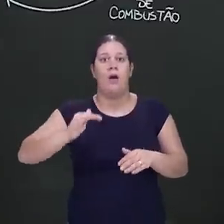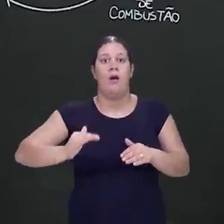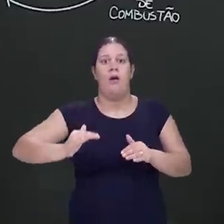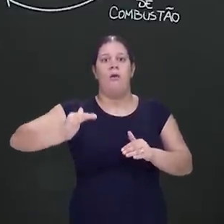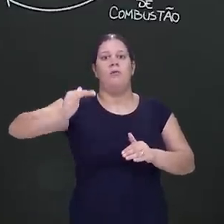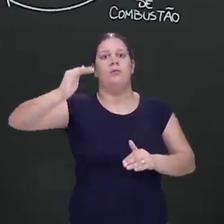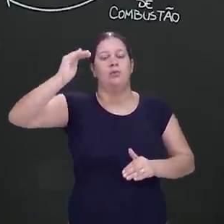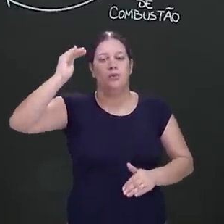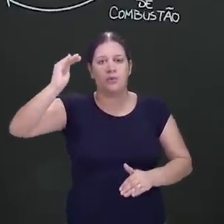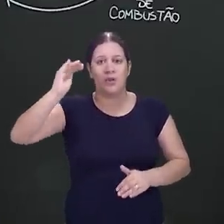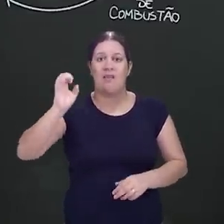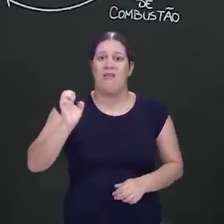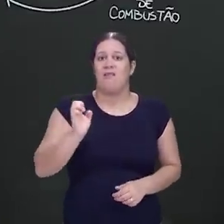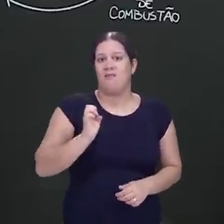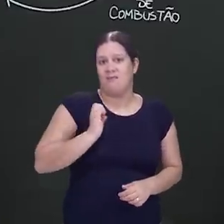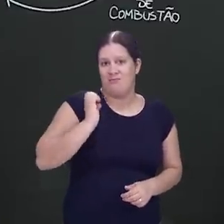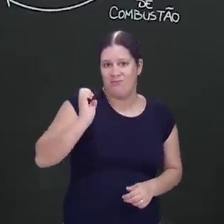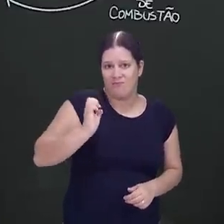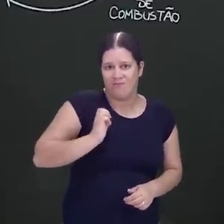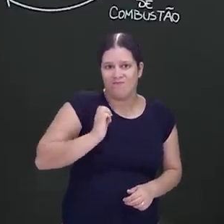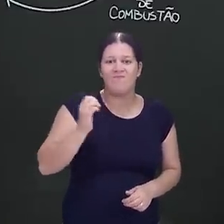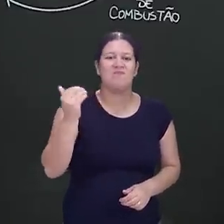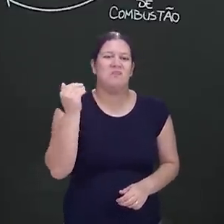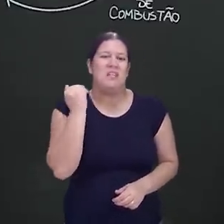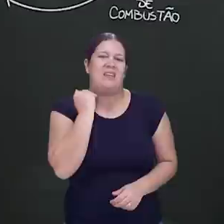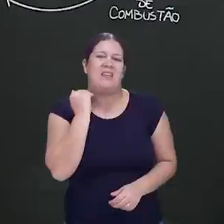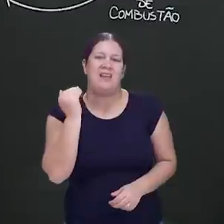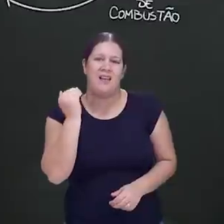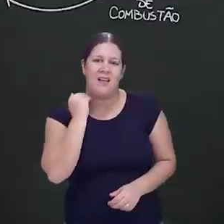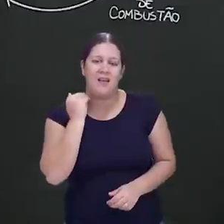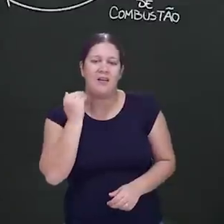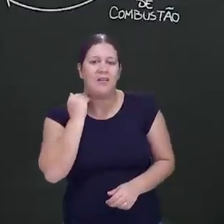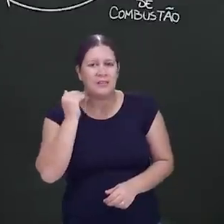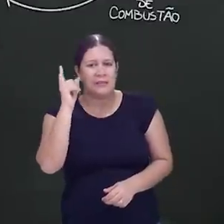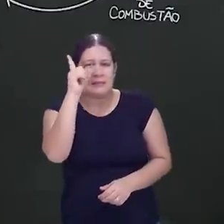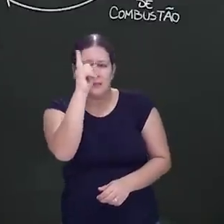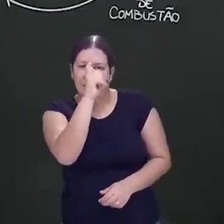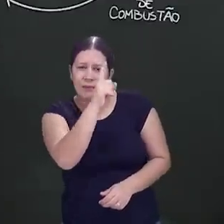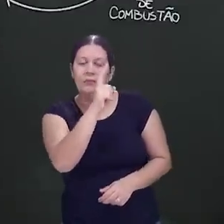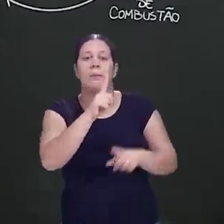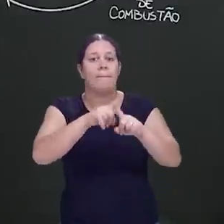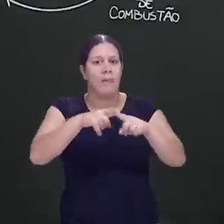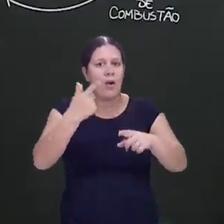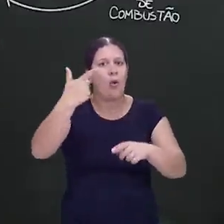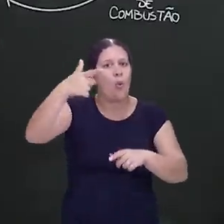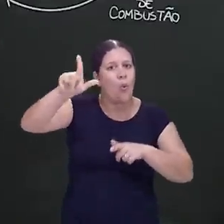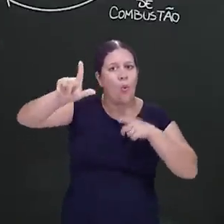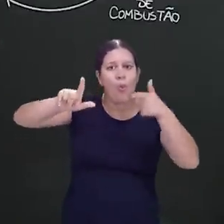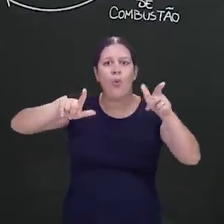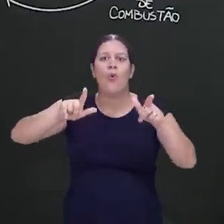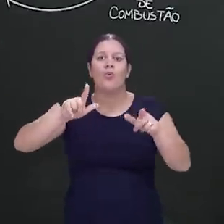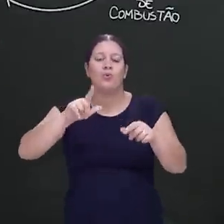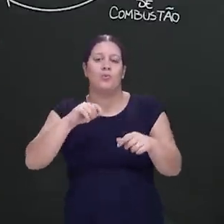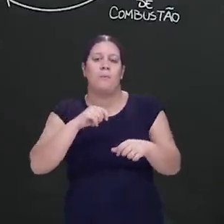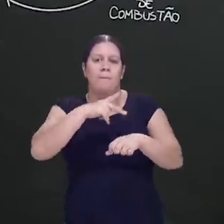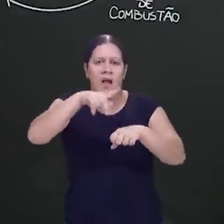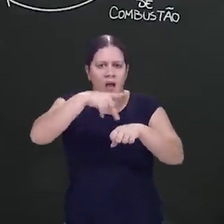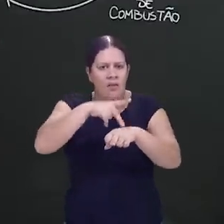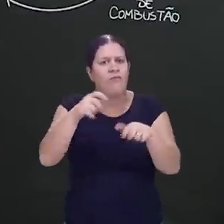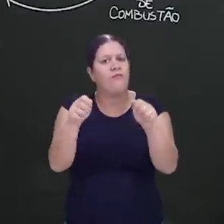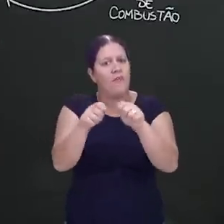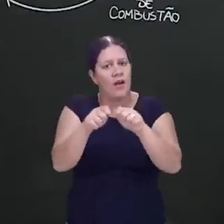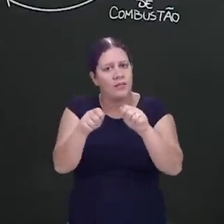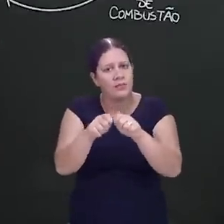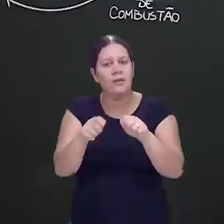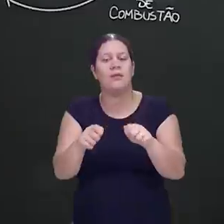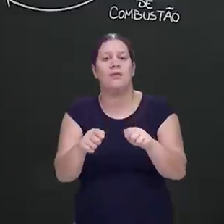para gerar essa energia, é caro, a manutenção é desafiadora, mas tem sido utilizada em alguns países. E para fechar nossa aula, a